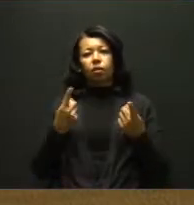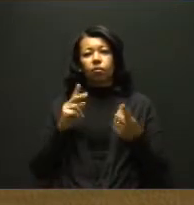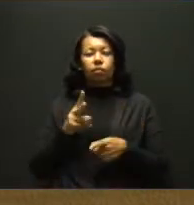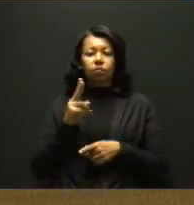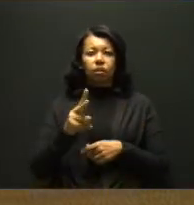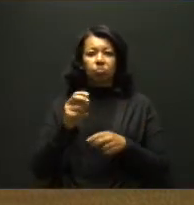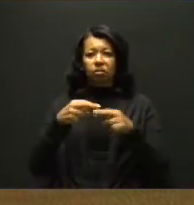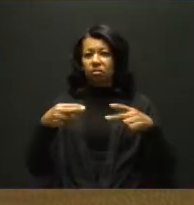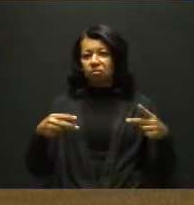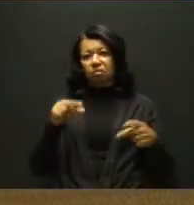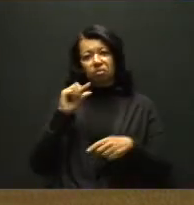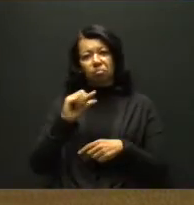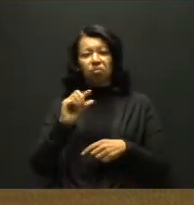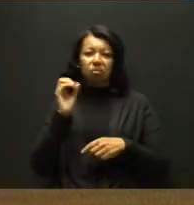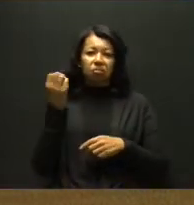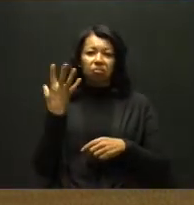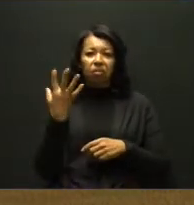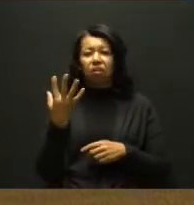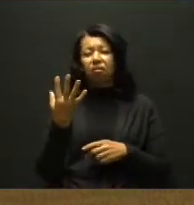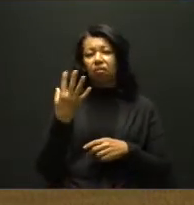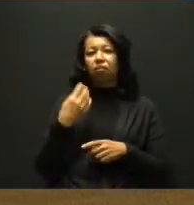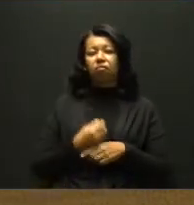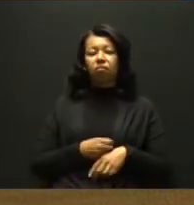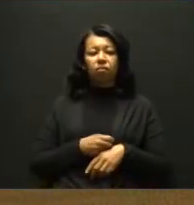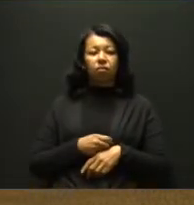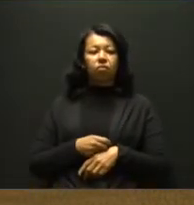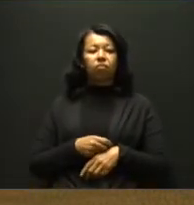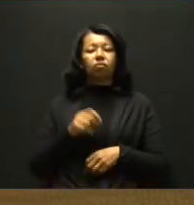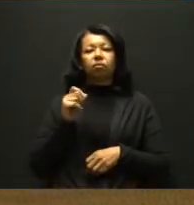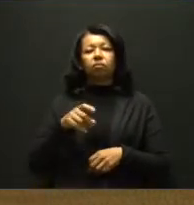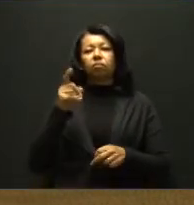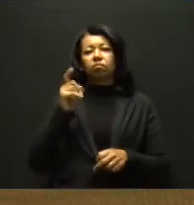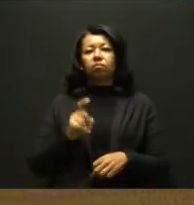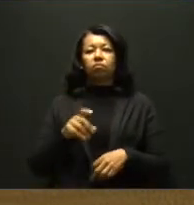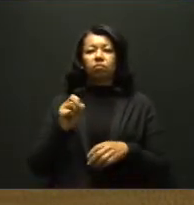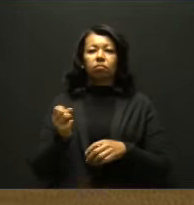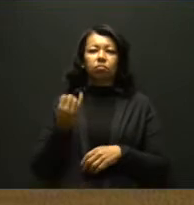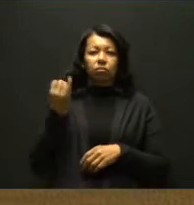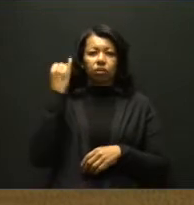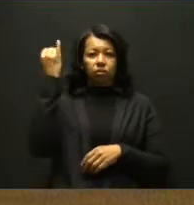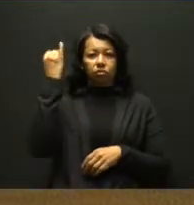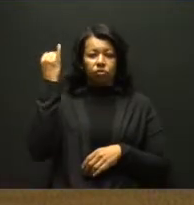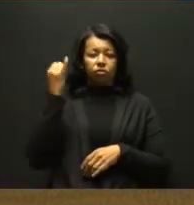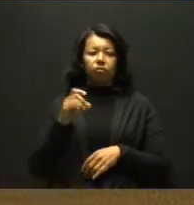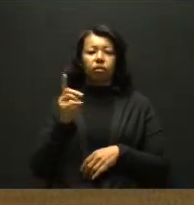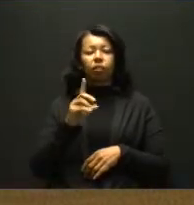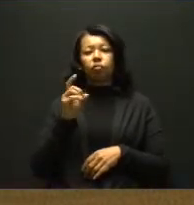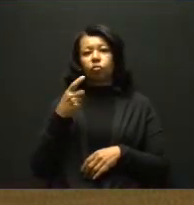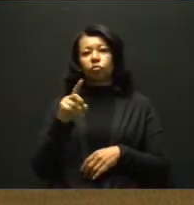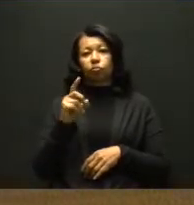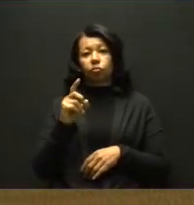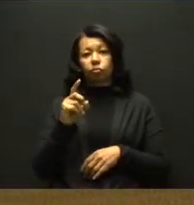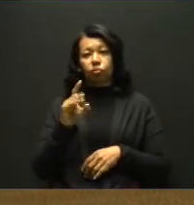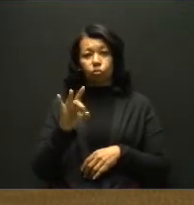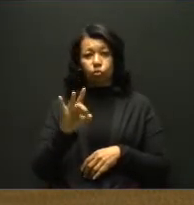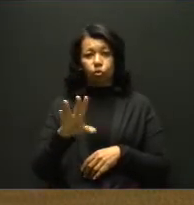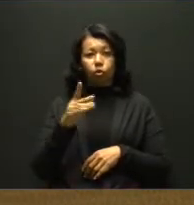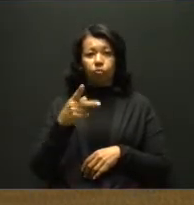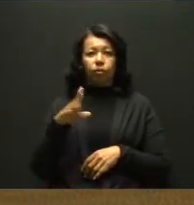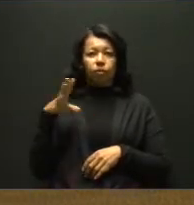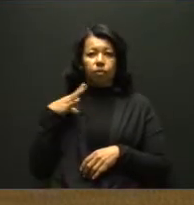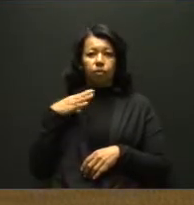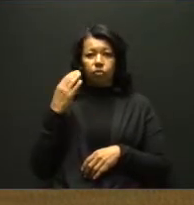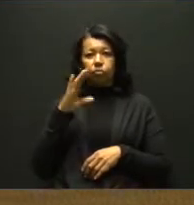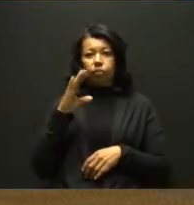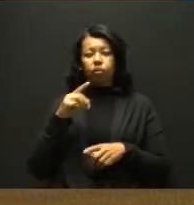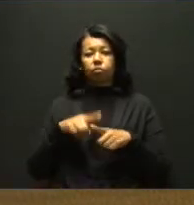paliativos que acontece né presidente então isso seria fundamental não só para a cidade de cubatão como já vi várias